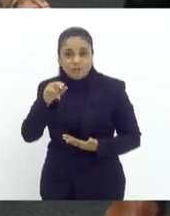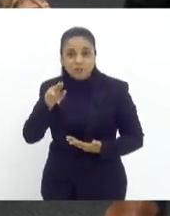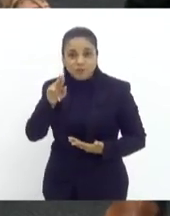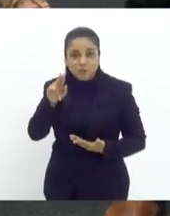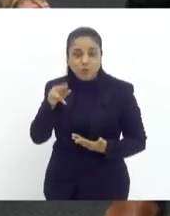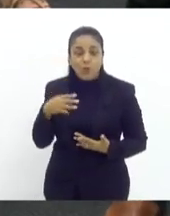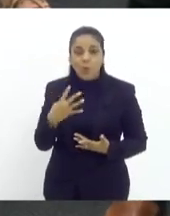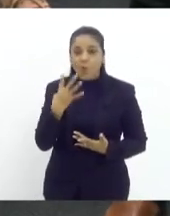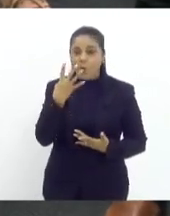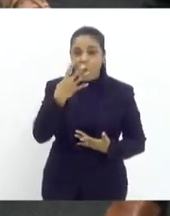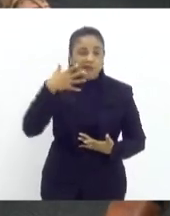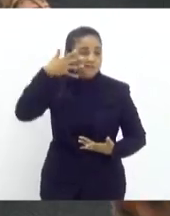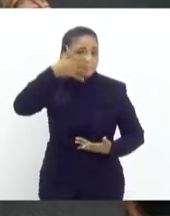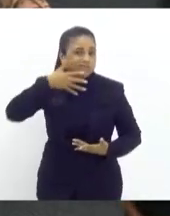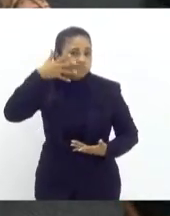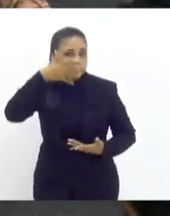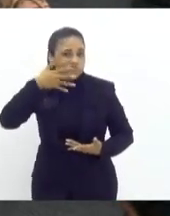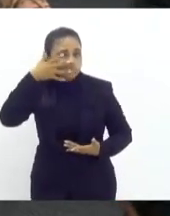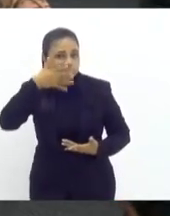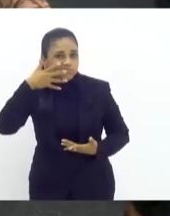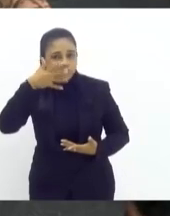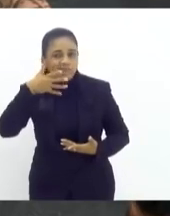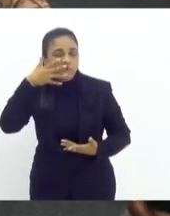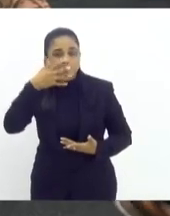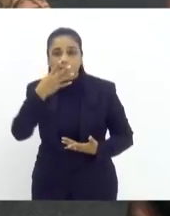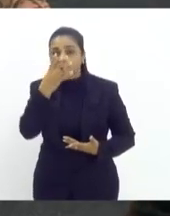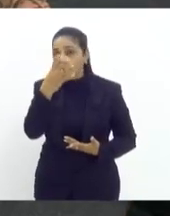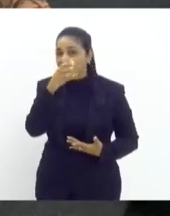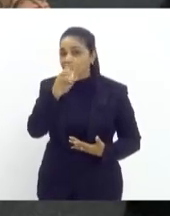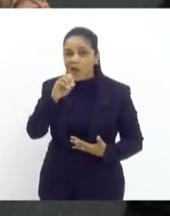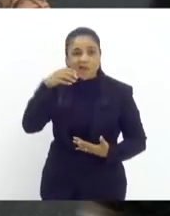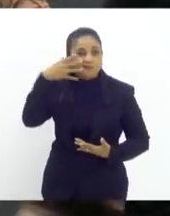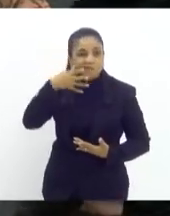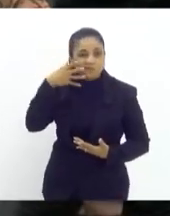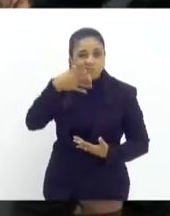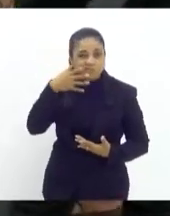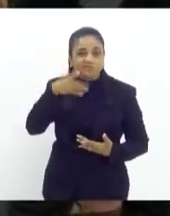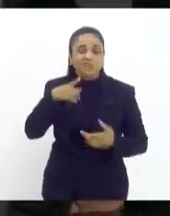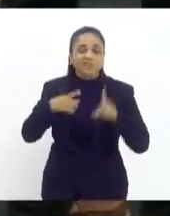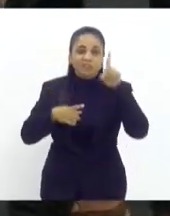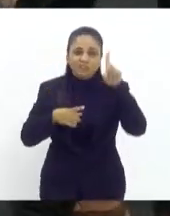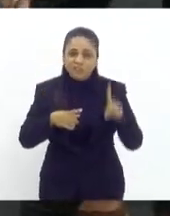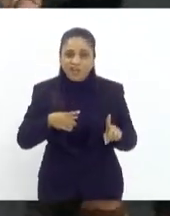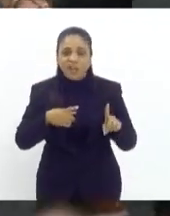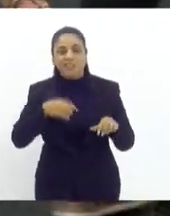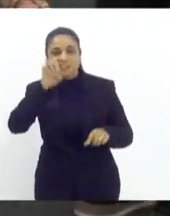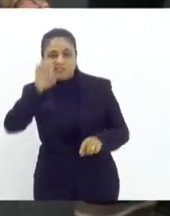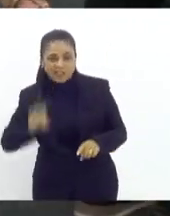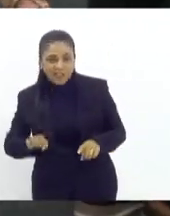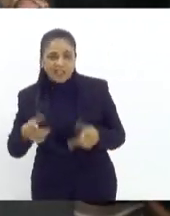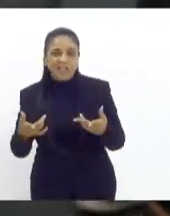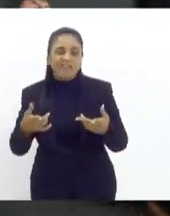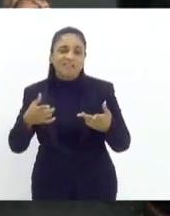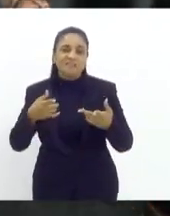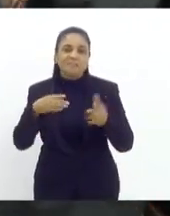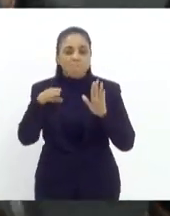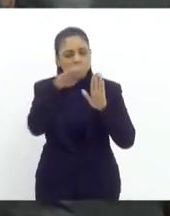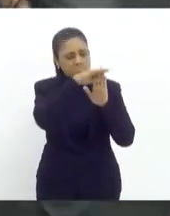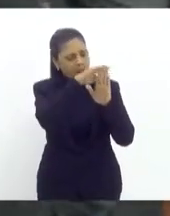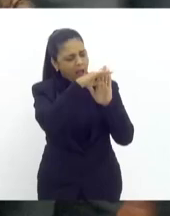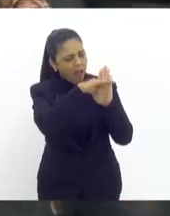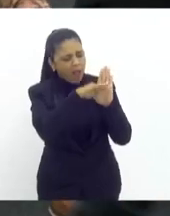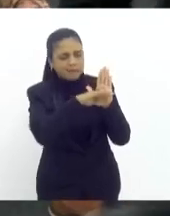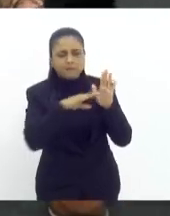dezenas de discursos de Deputados inclusive aqueles e aquelas sobretudo deputadas da esquerda que fazem a pauta mais